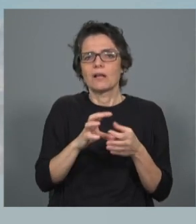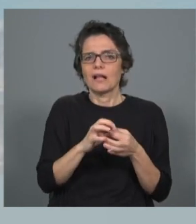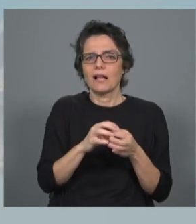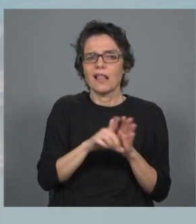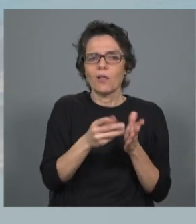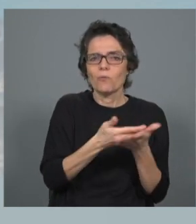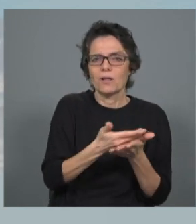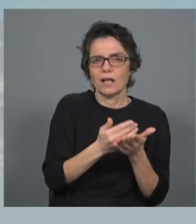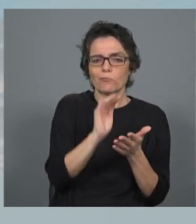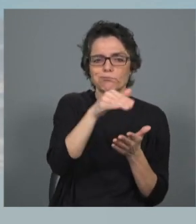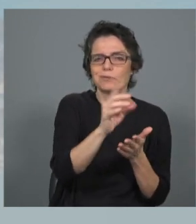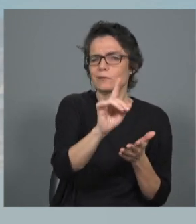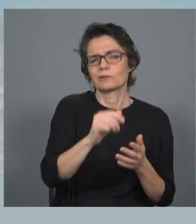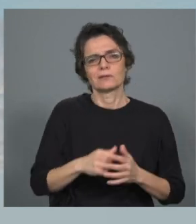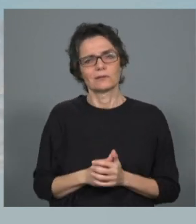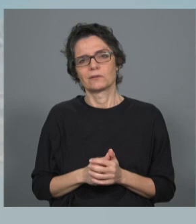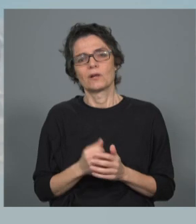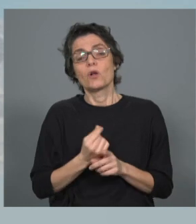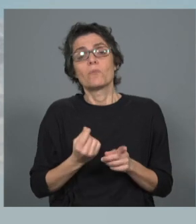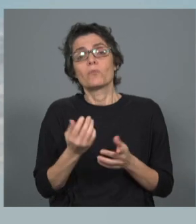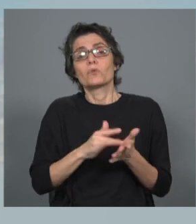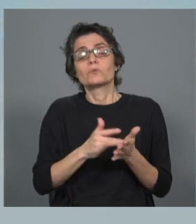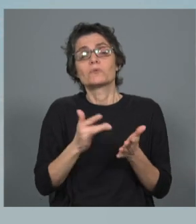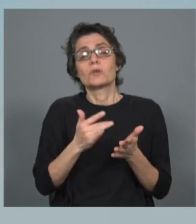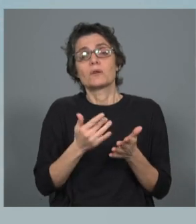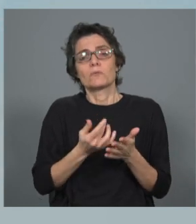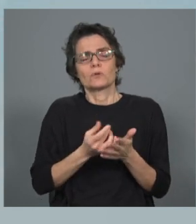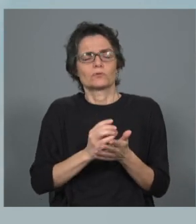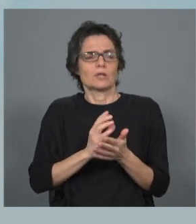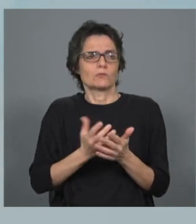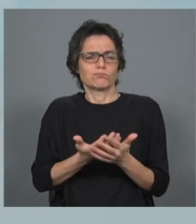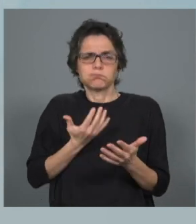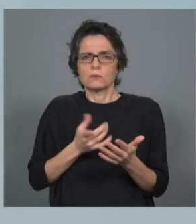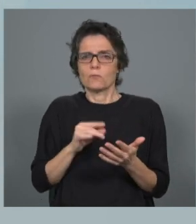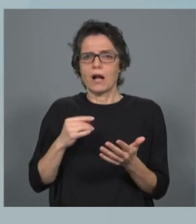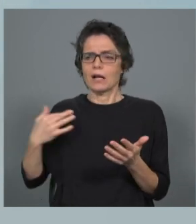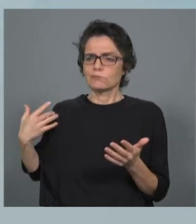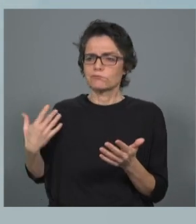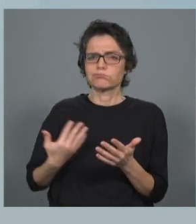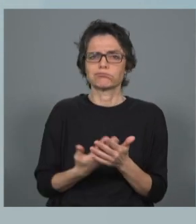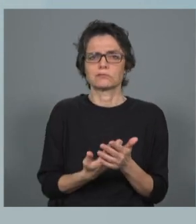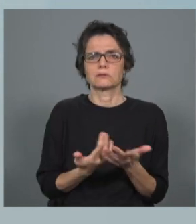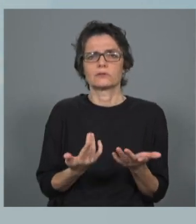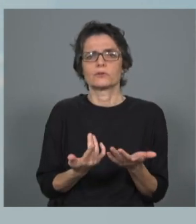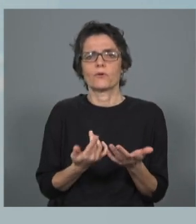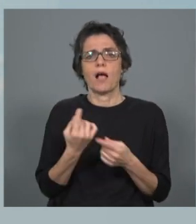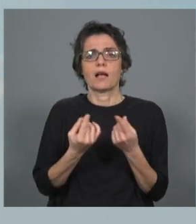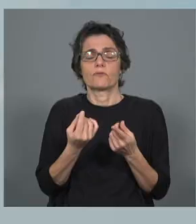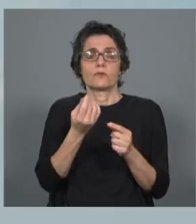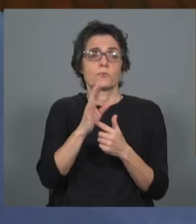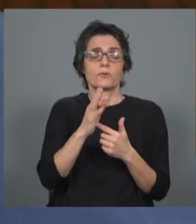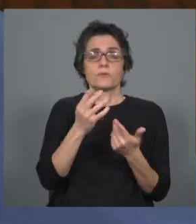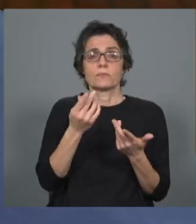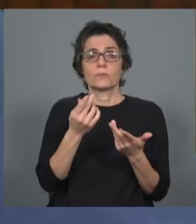foram especialmente, não tiveram especial sucesso durante a vida do seu autor, ou sequer nos primeiros anos da sua publicação, e